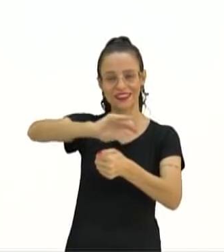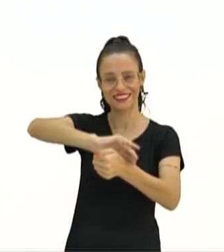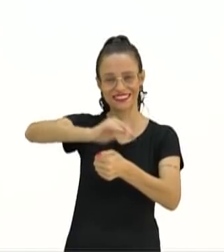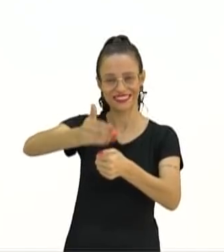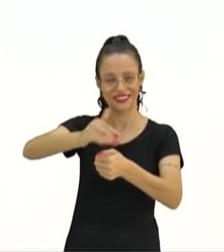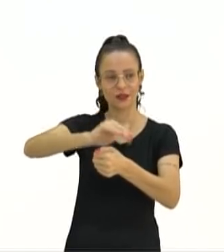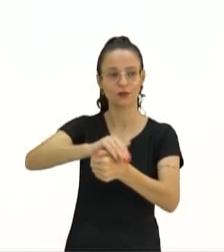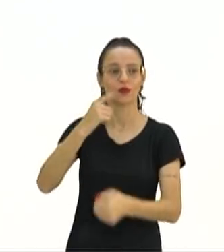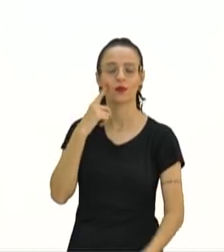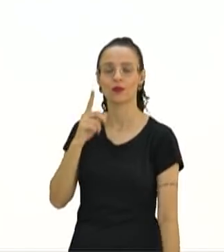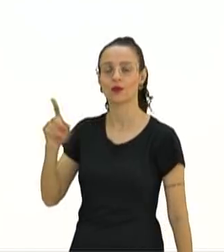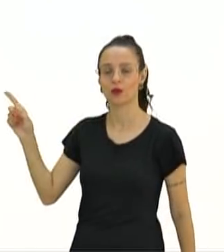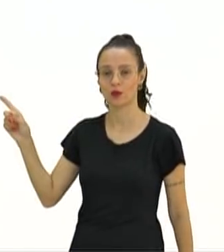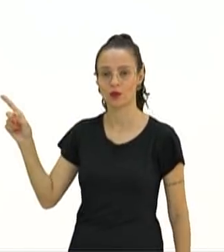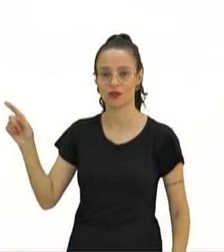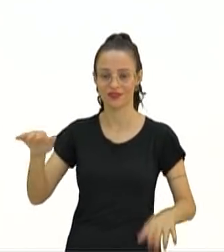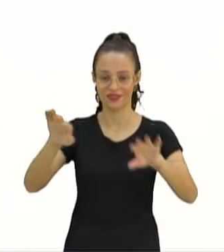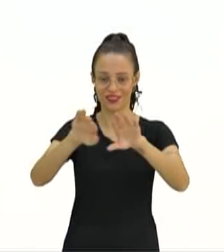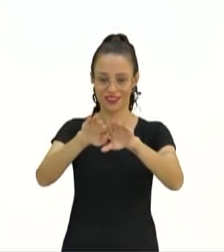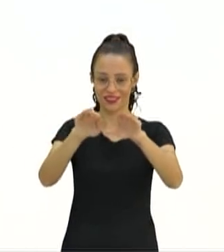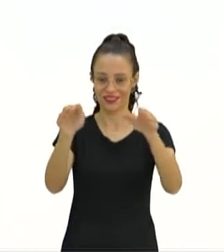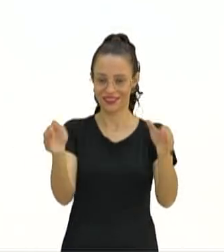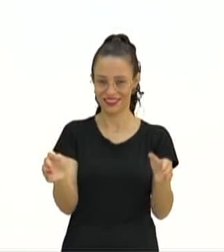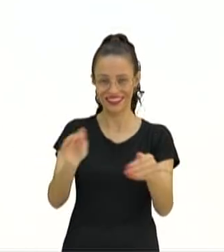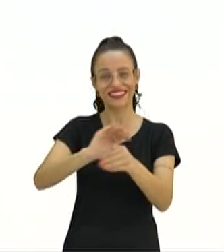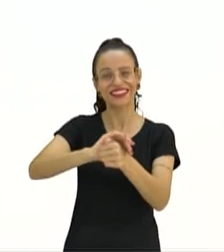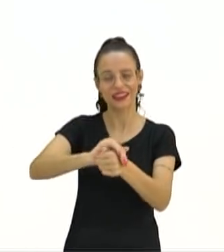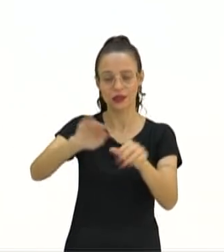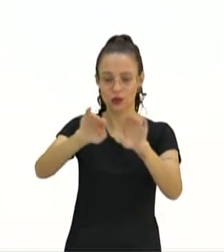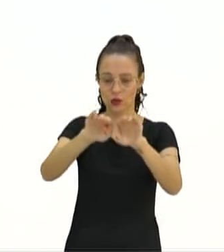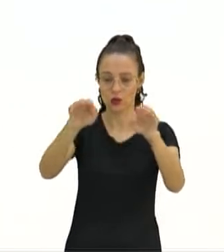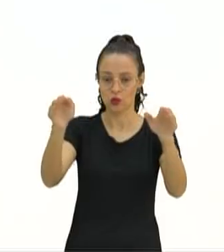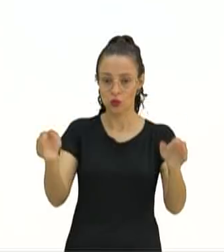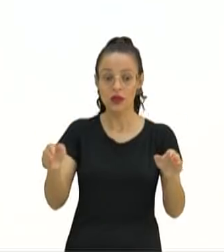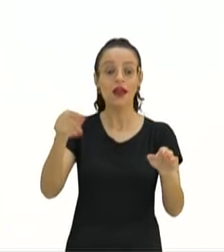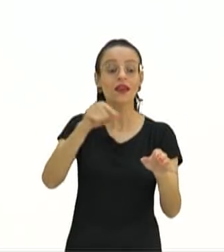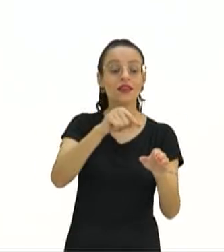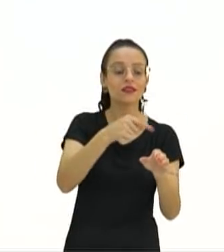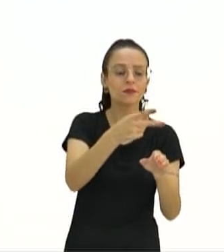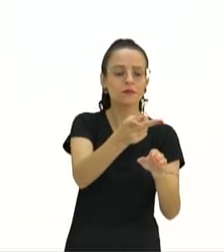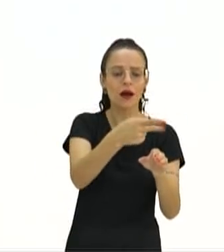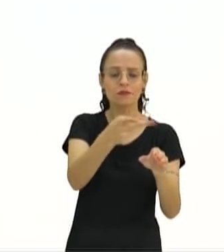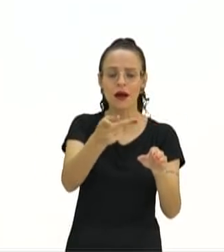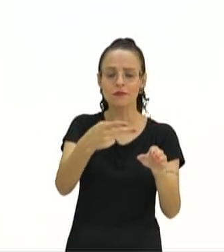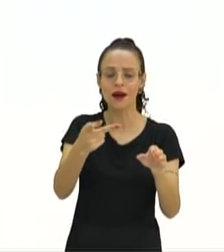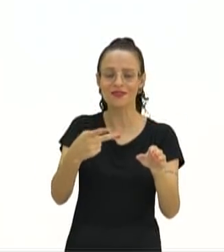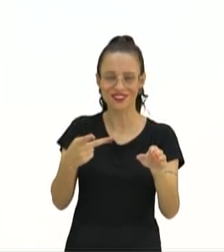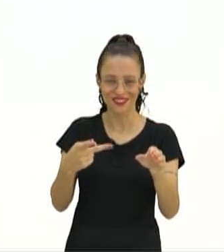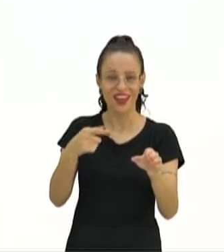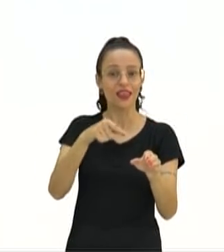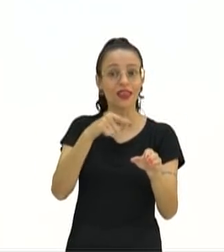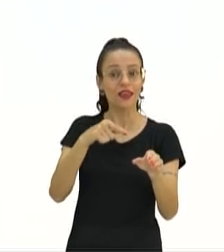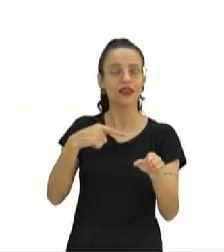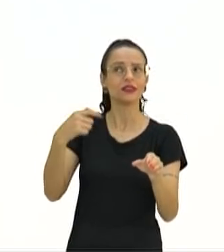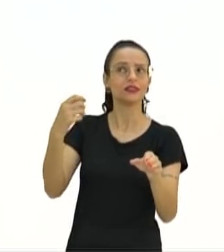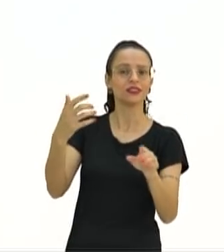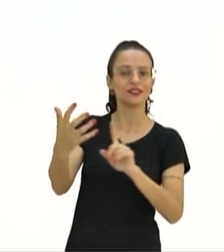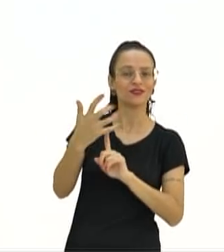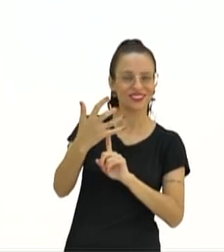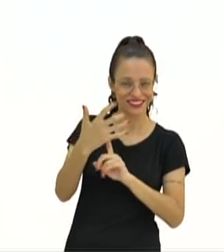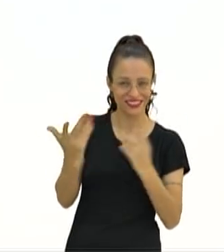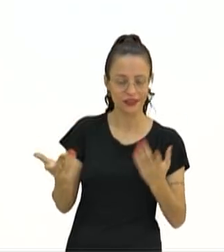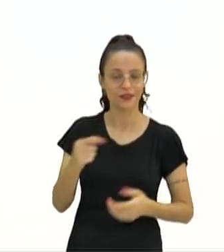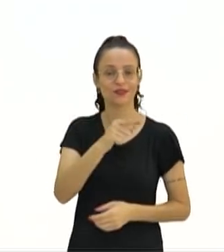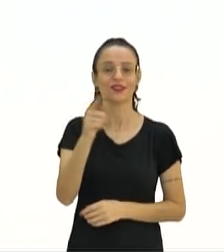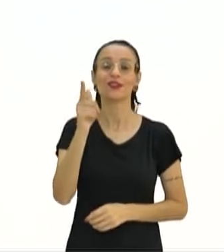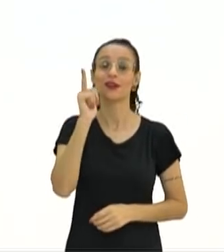gente observa ali que no casco da tartaruga, né, tá a inspiração dessa padronagem específica. Será que você